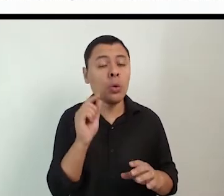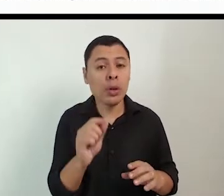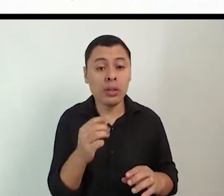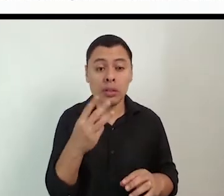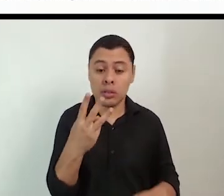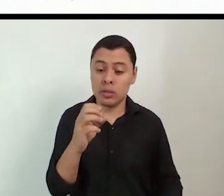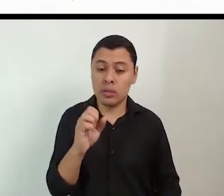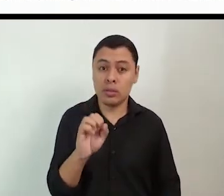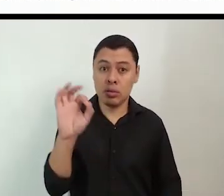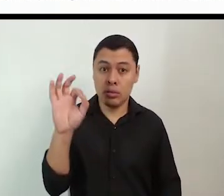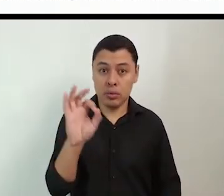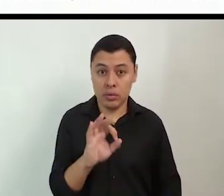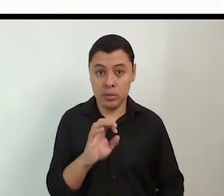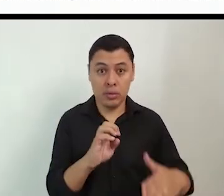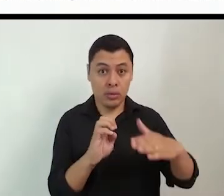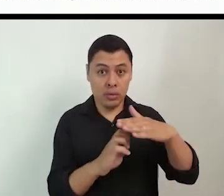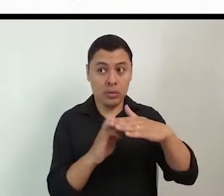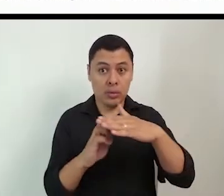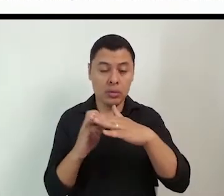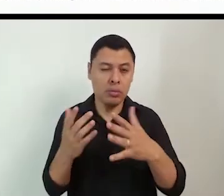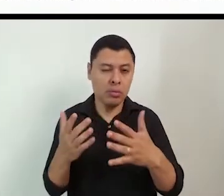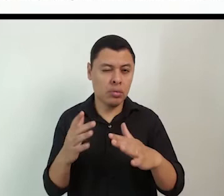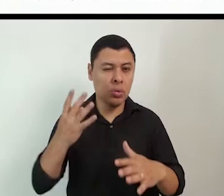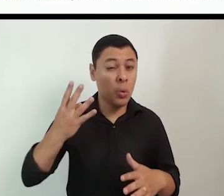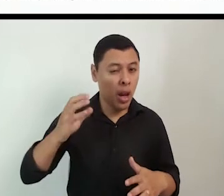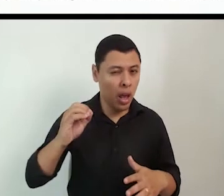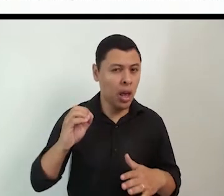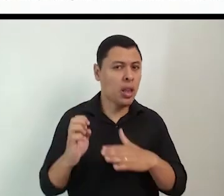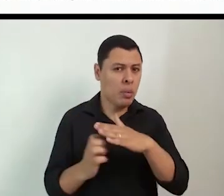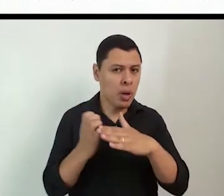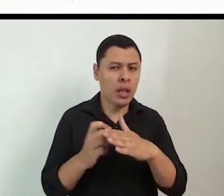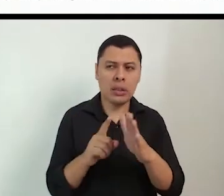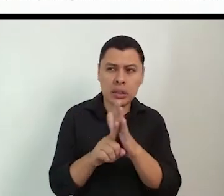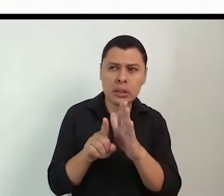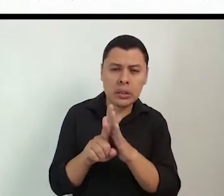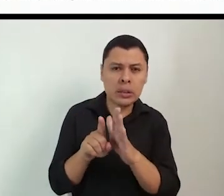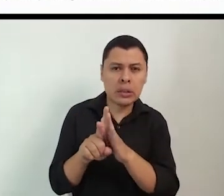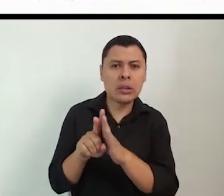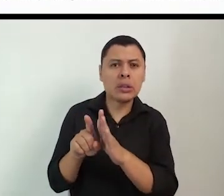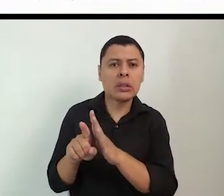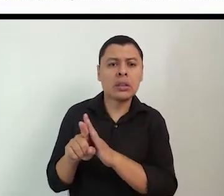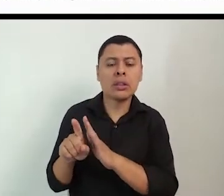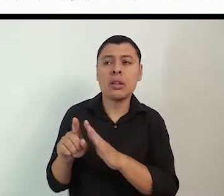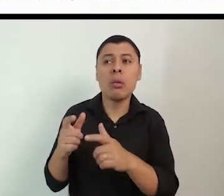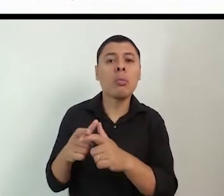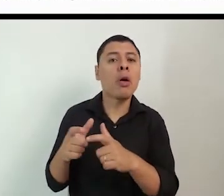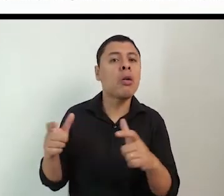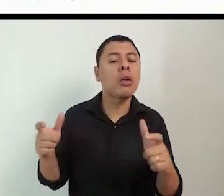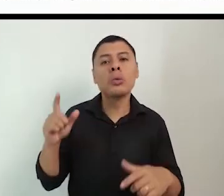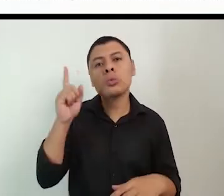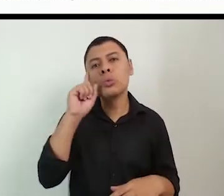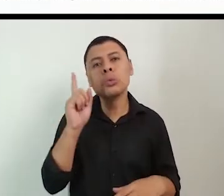38% dessas empresas, e foram mais ou menos 40 empresas que a gente entrevistou, grande parte delas não sabiam